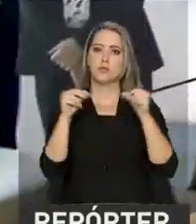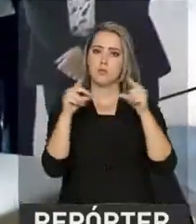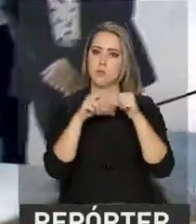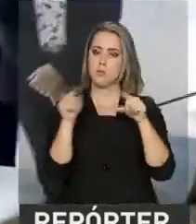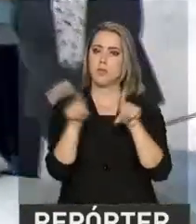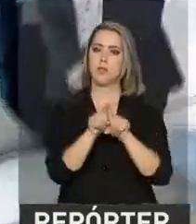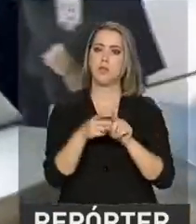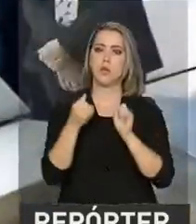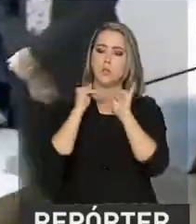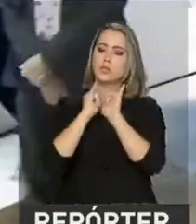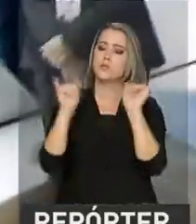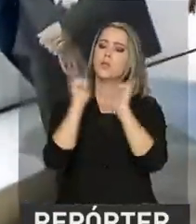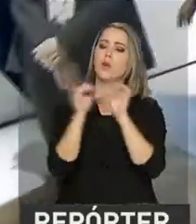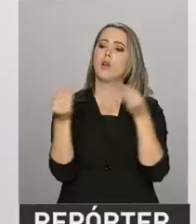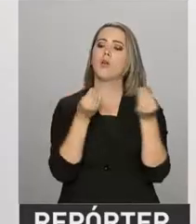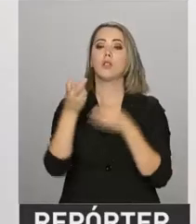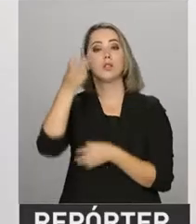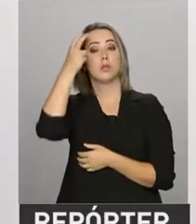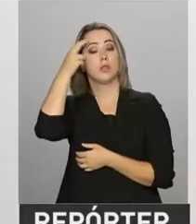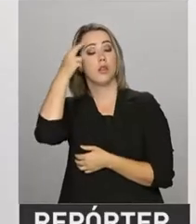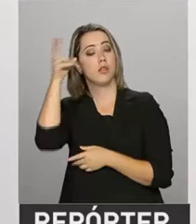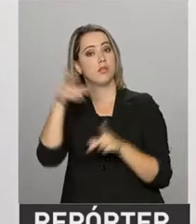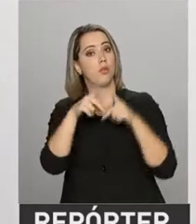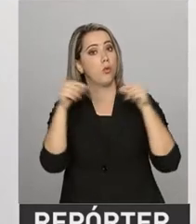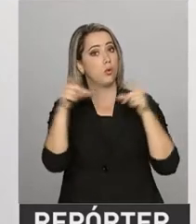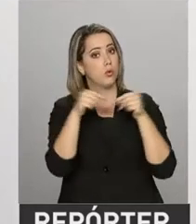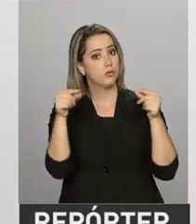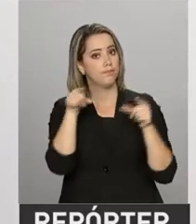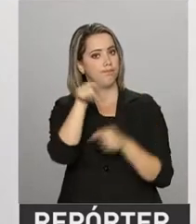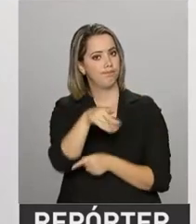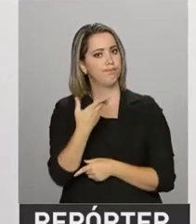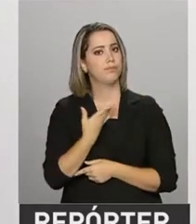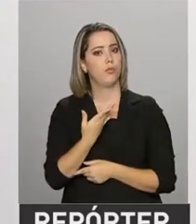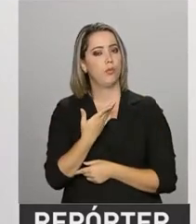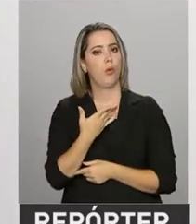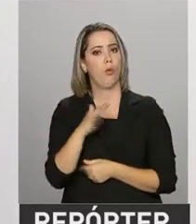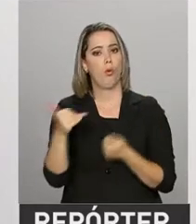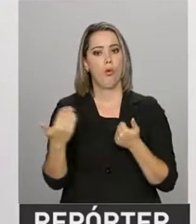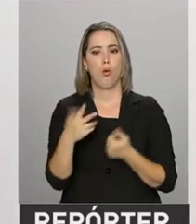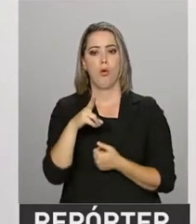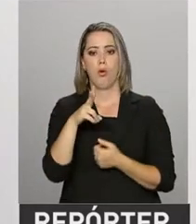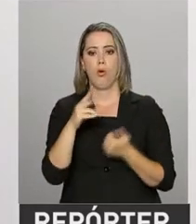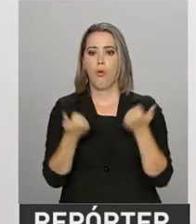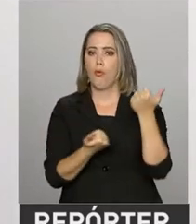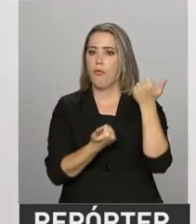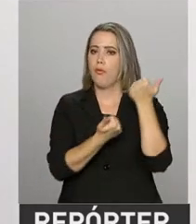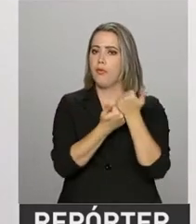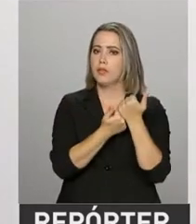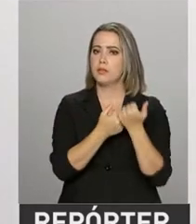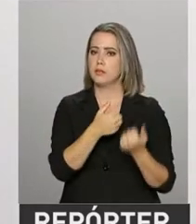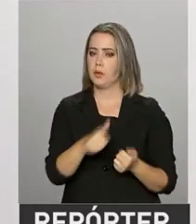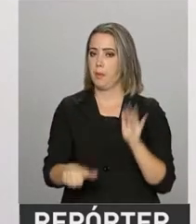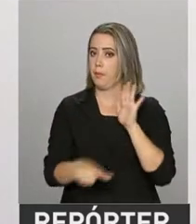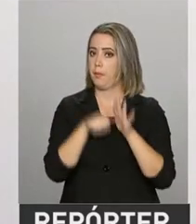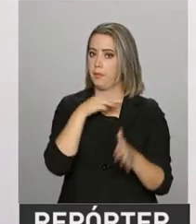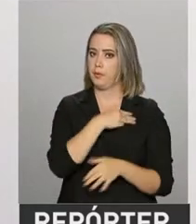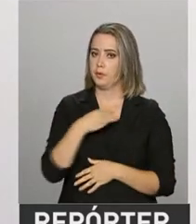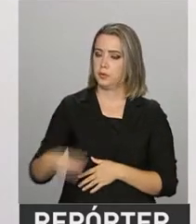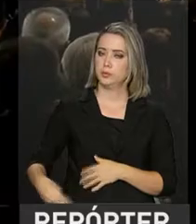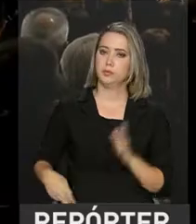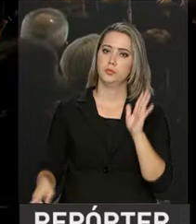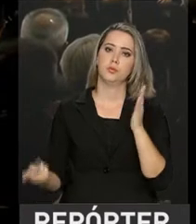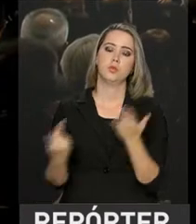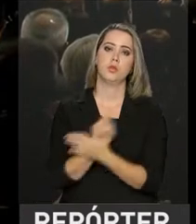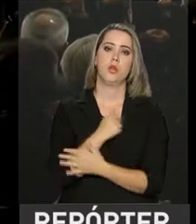para divulgar a cultura japonesa segundo o vice-primeiro-ministro do país o projeto de apanhar os iniciado de forma pioneira em são